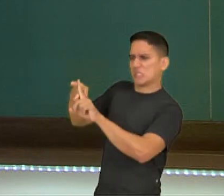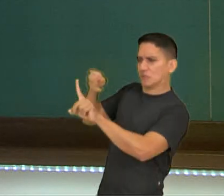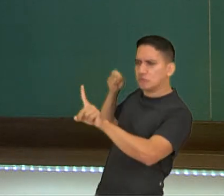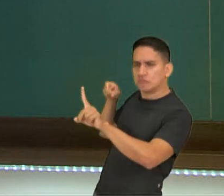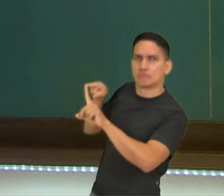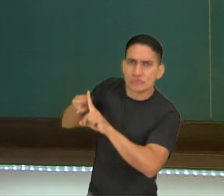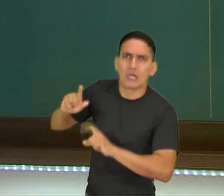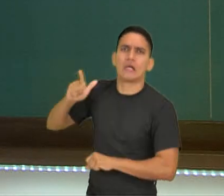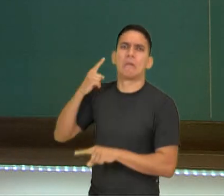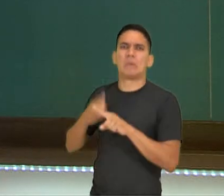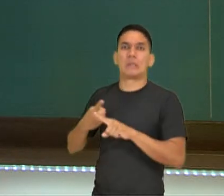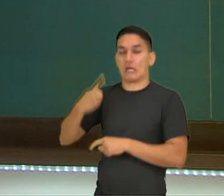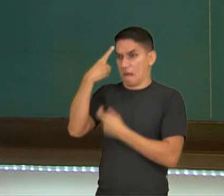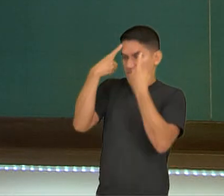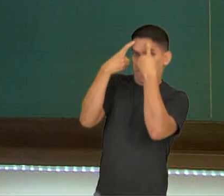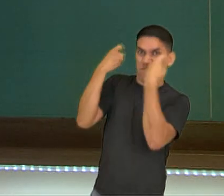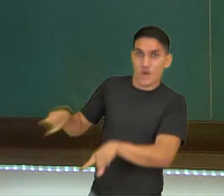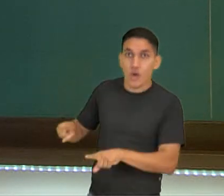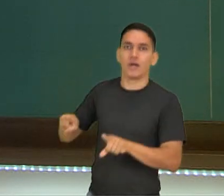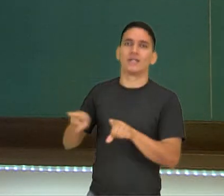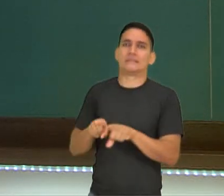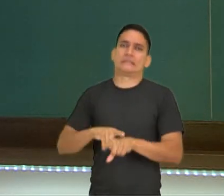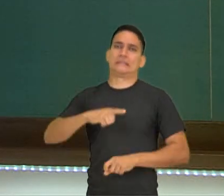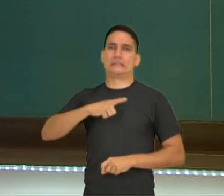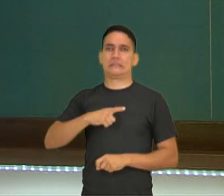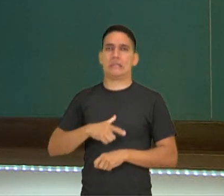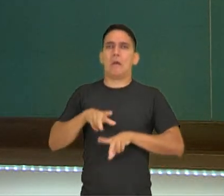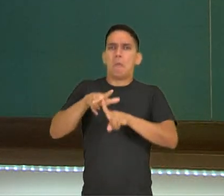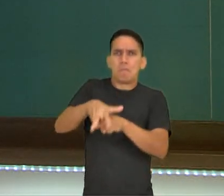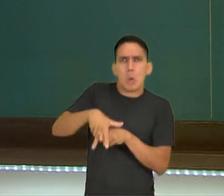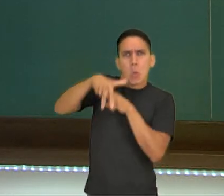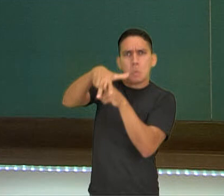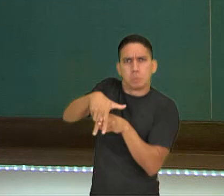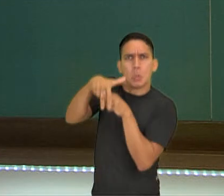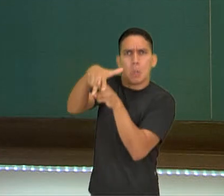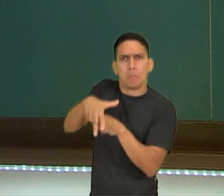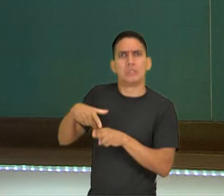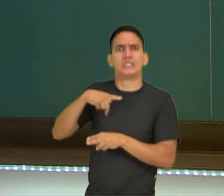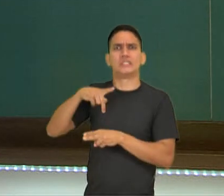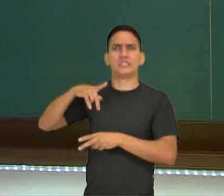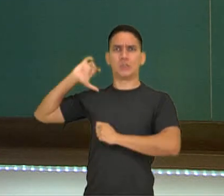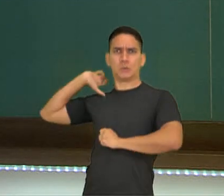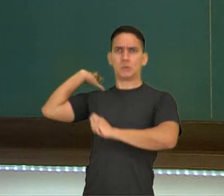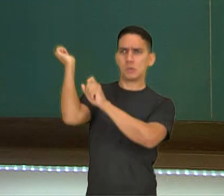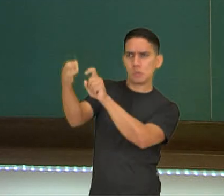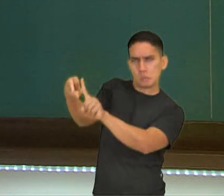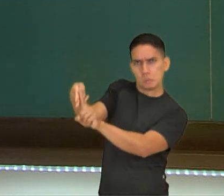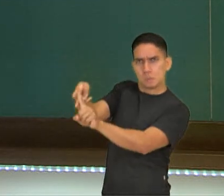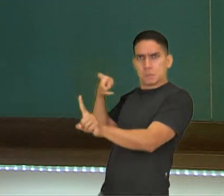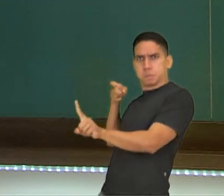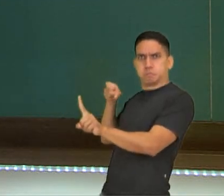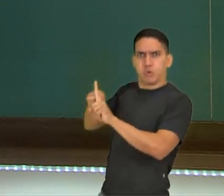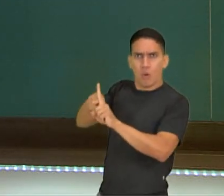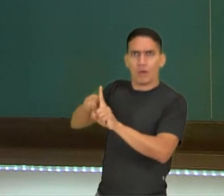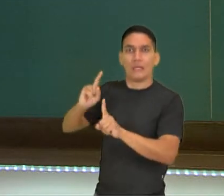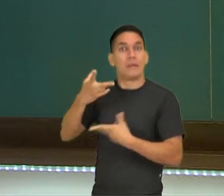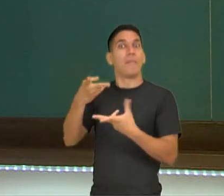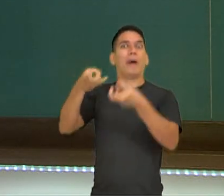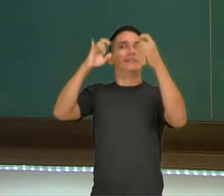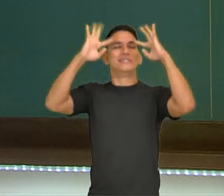muito precisos, muito violentos, e guerreiros que andavam a cavalo, com arcos, inclusive, de arcos e flecha. Imagina o cara a